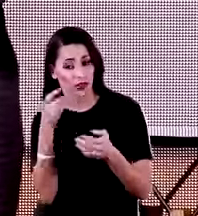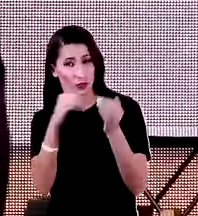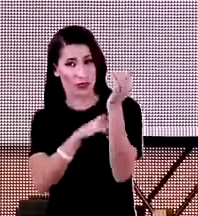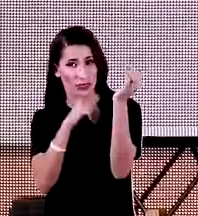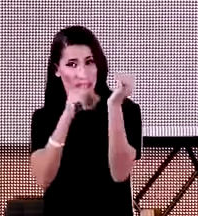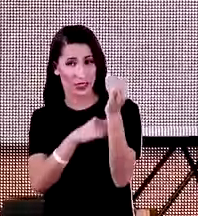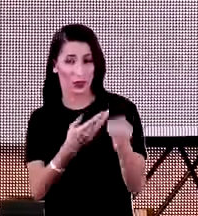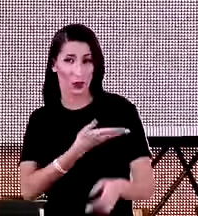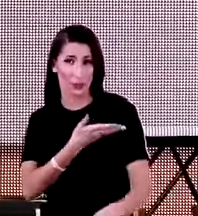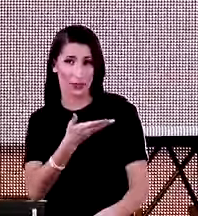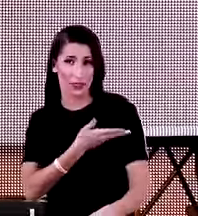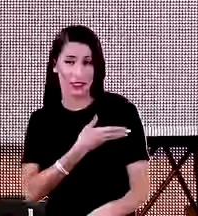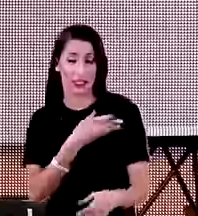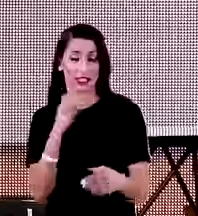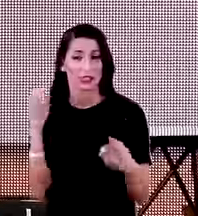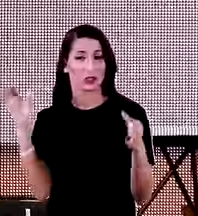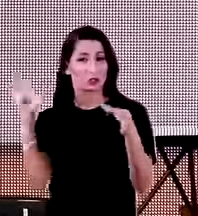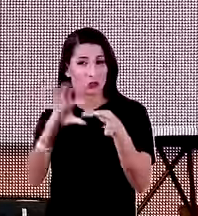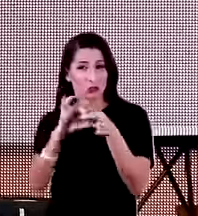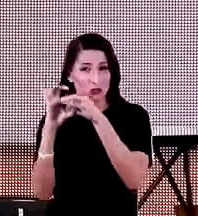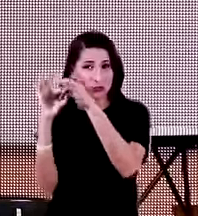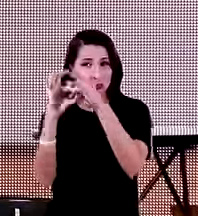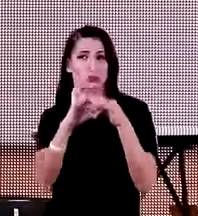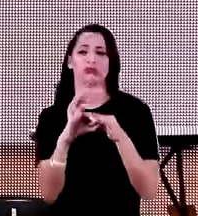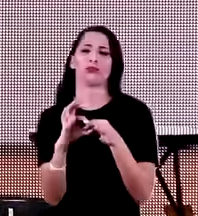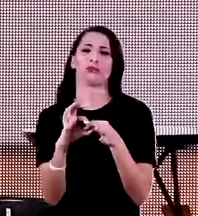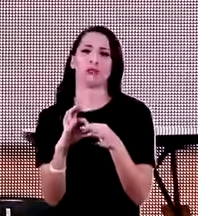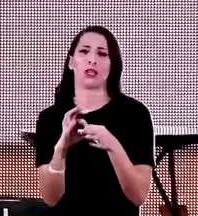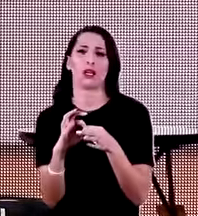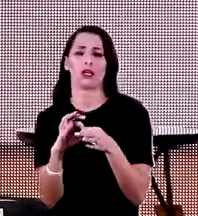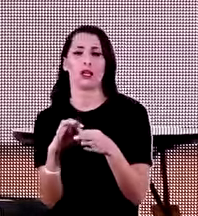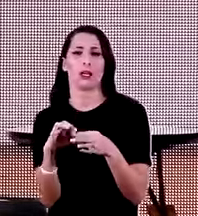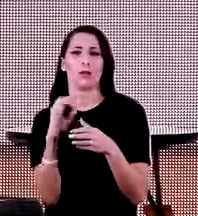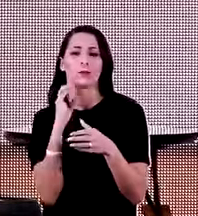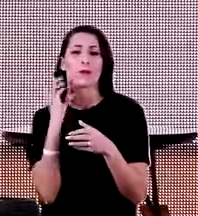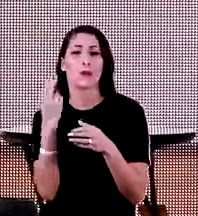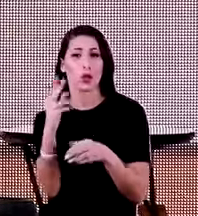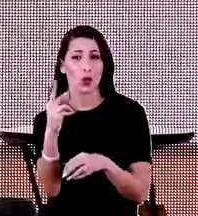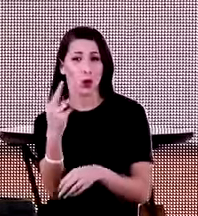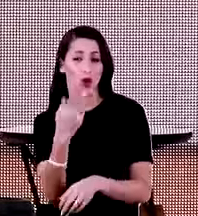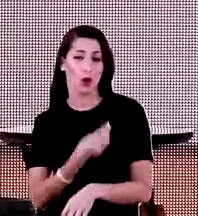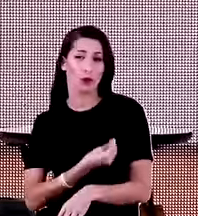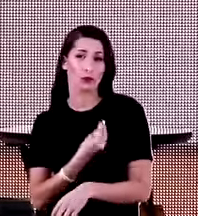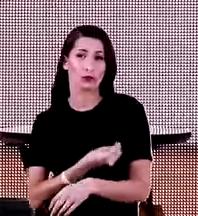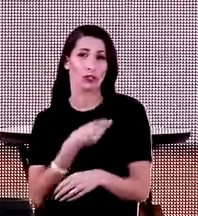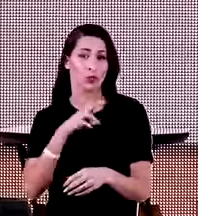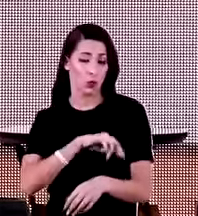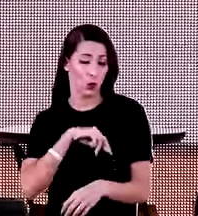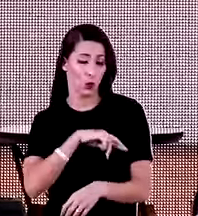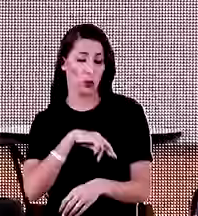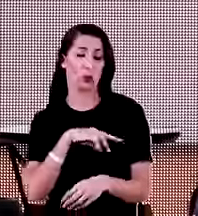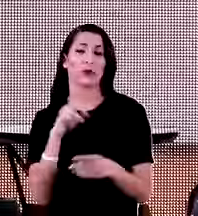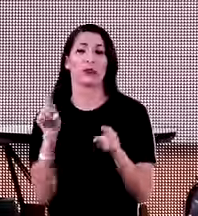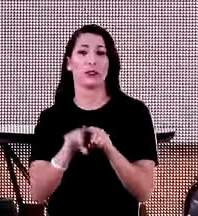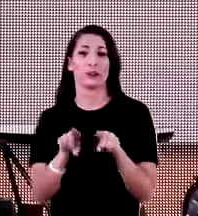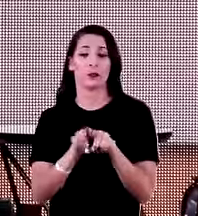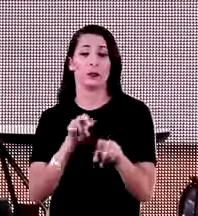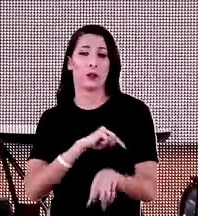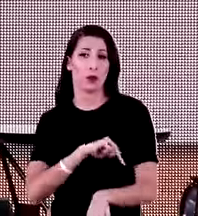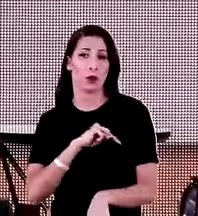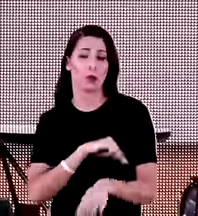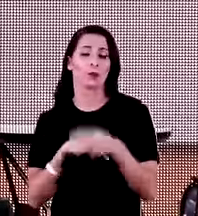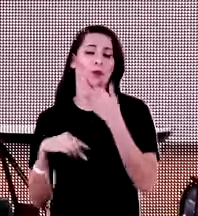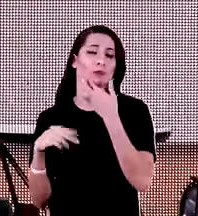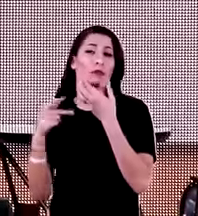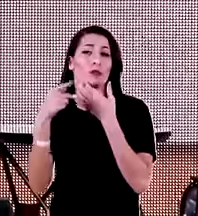segredo da amizade de trincheira, baseado na vida de Ruth e de Noemi. Eu vou falar de um momento muito delicado, se a gente